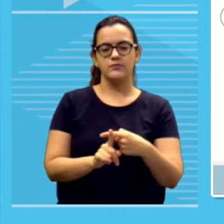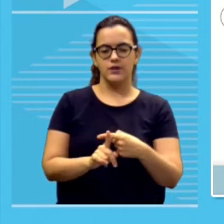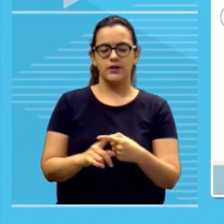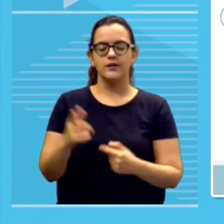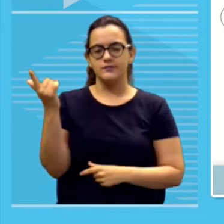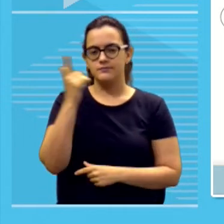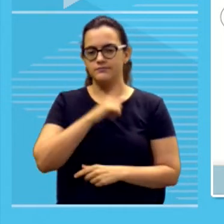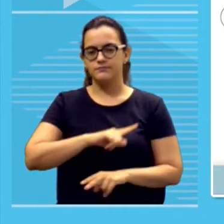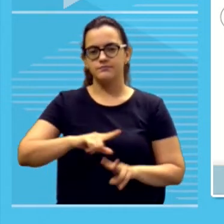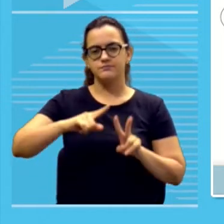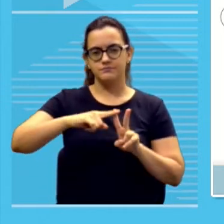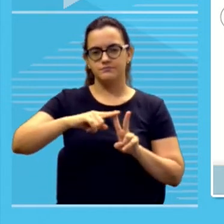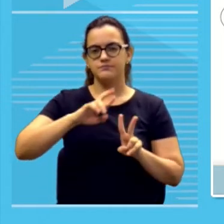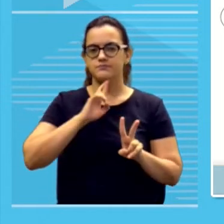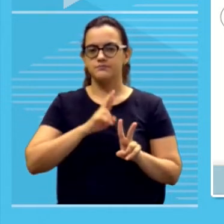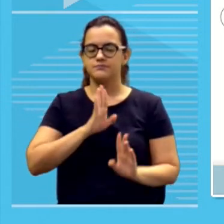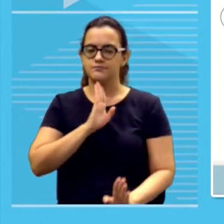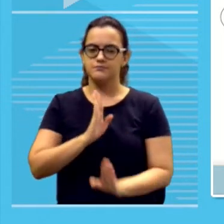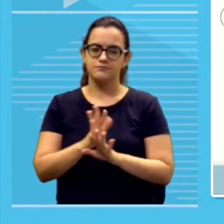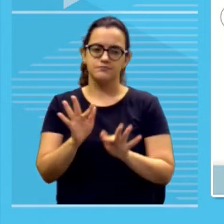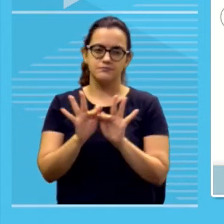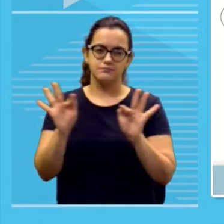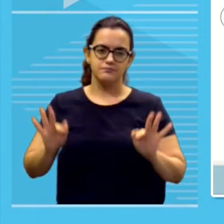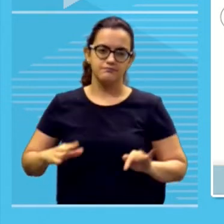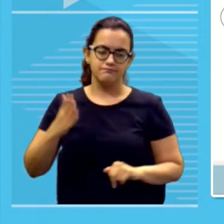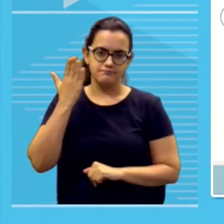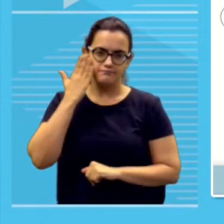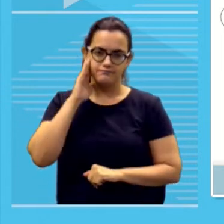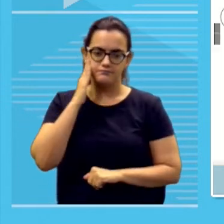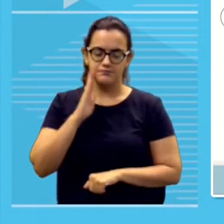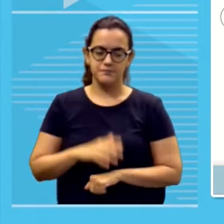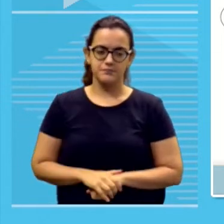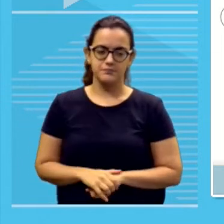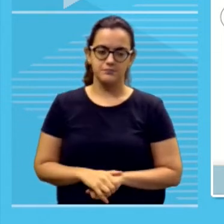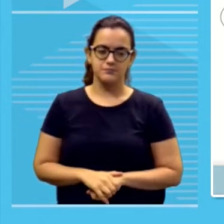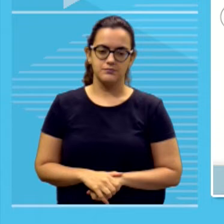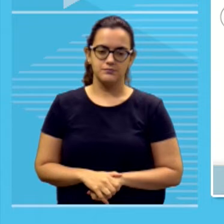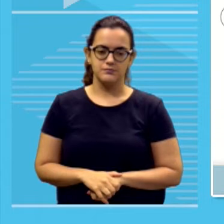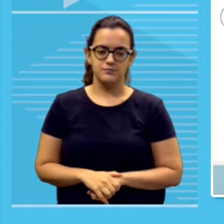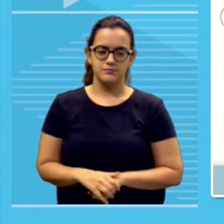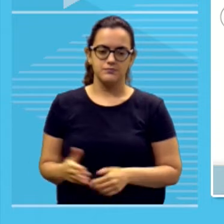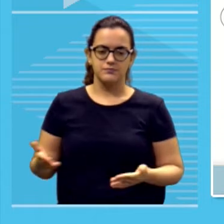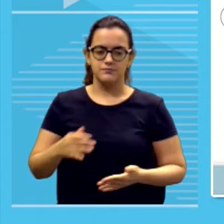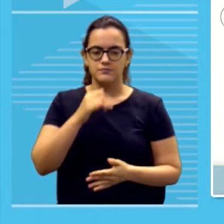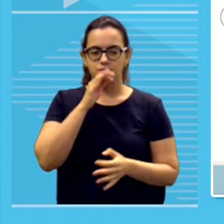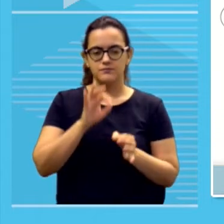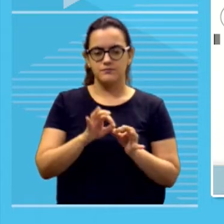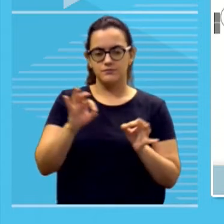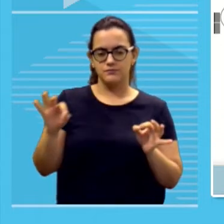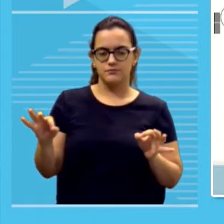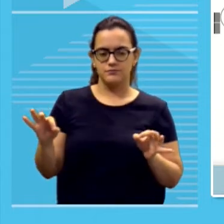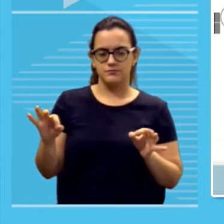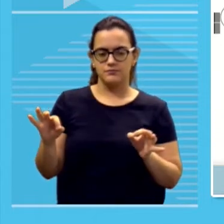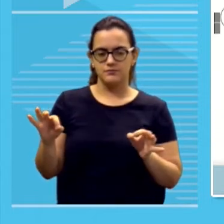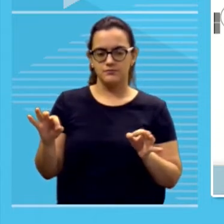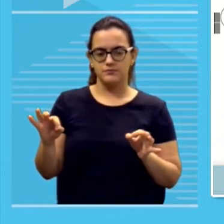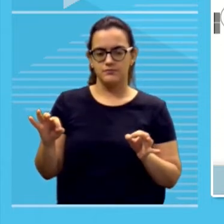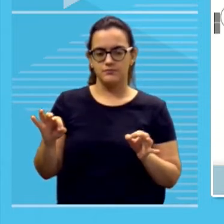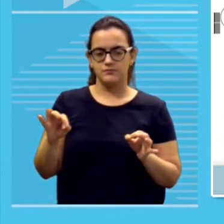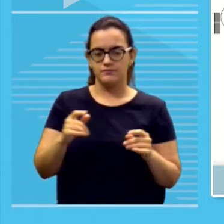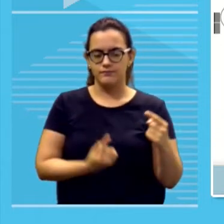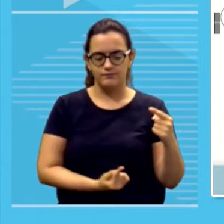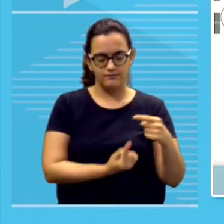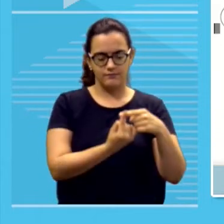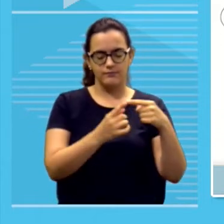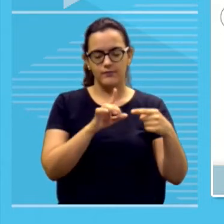tenho os valores desses pontos a distância do ponto de para o ponto c vai ser professor x